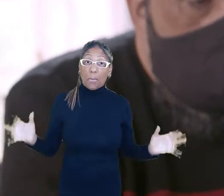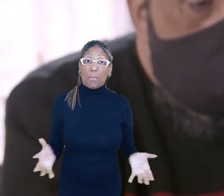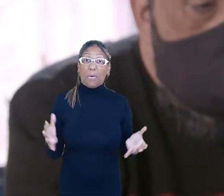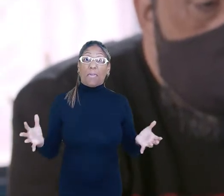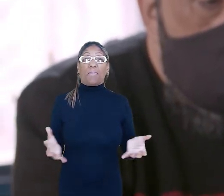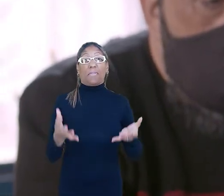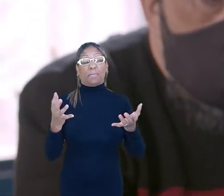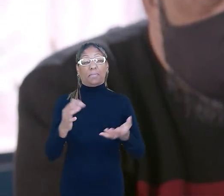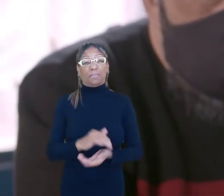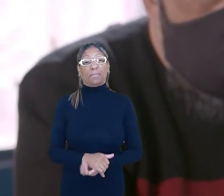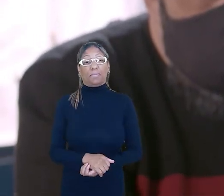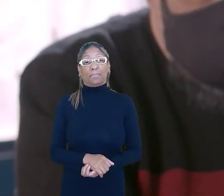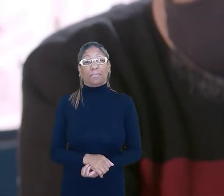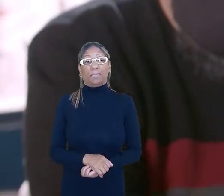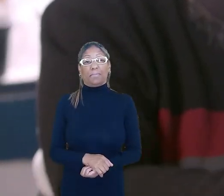promove.